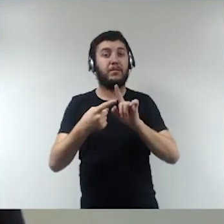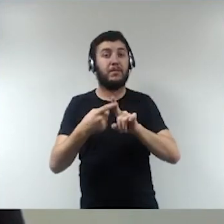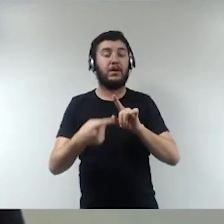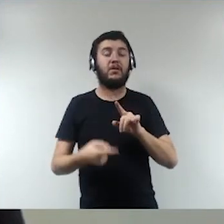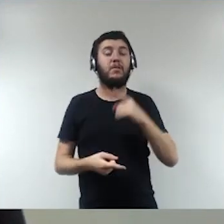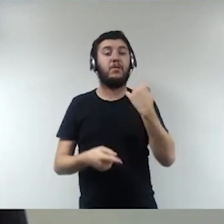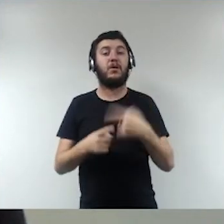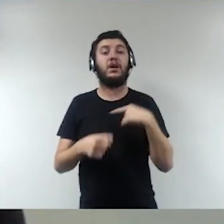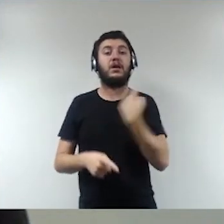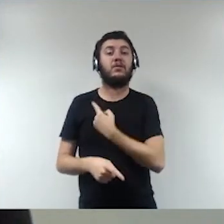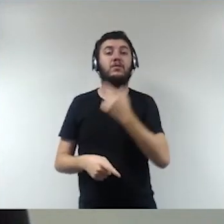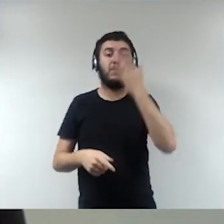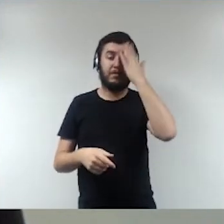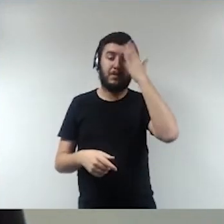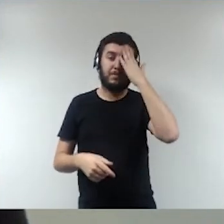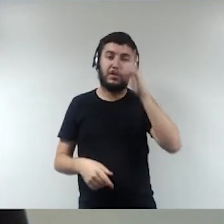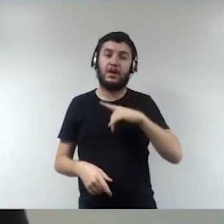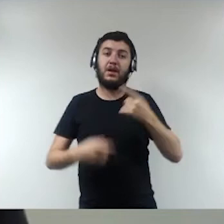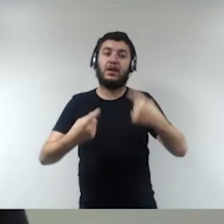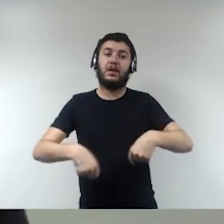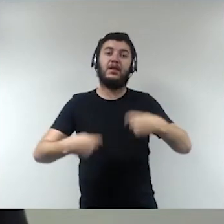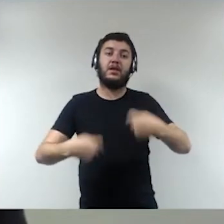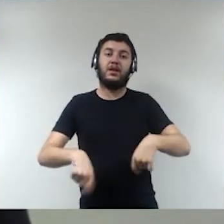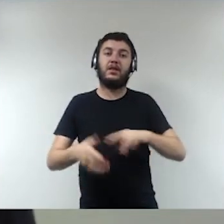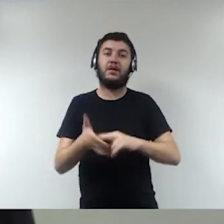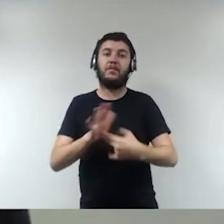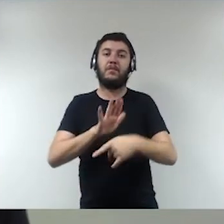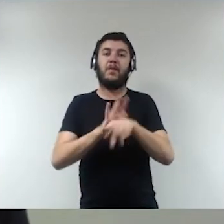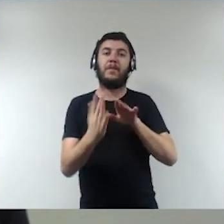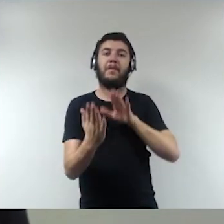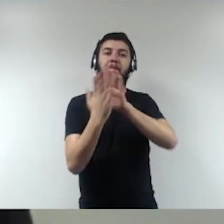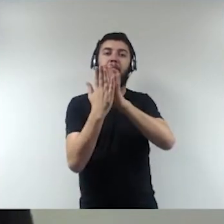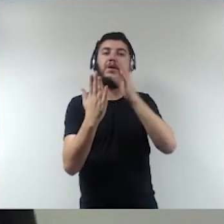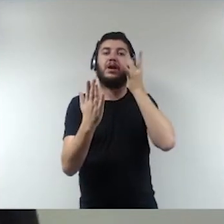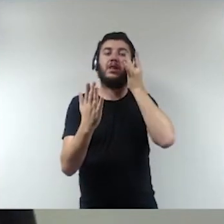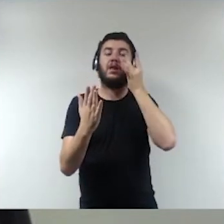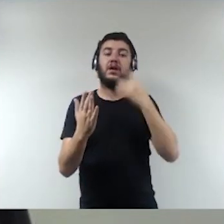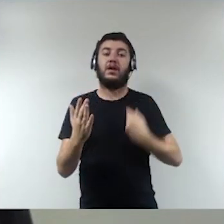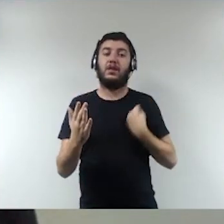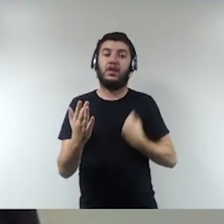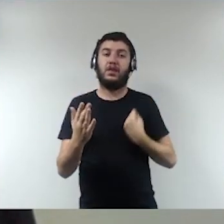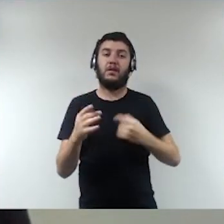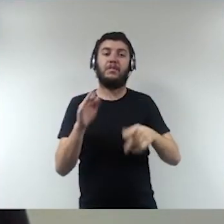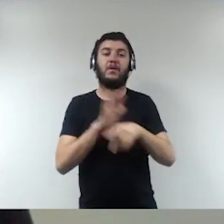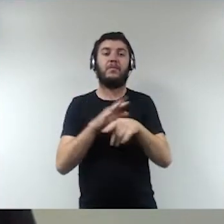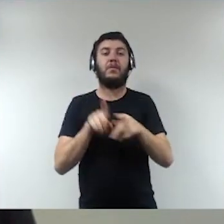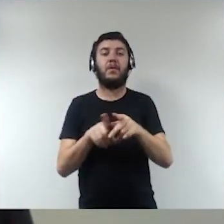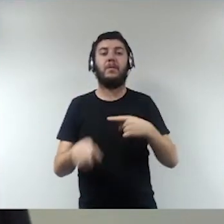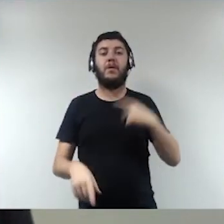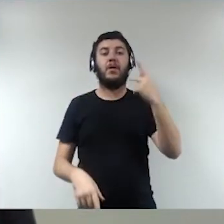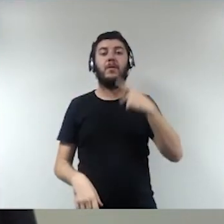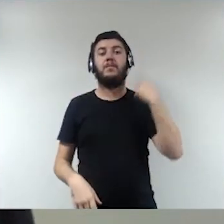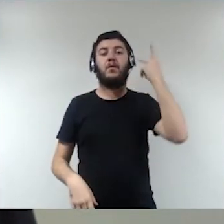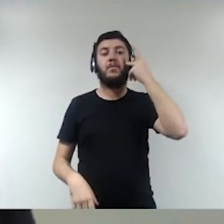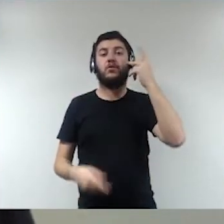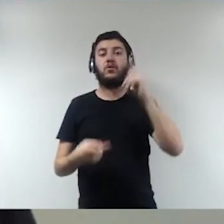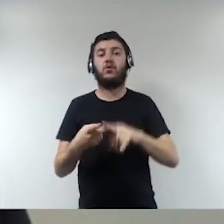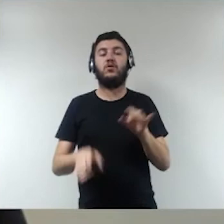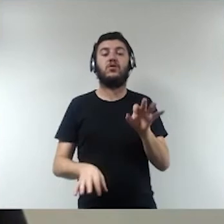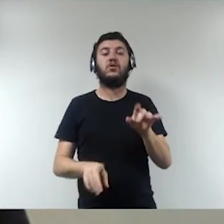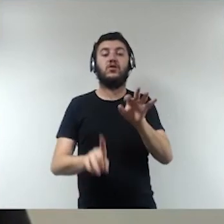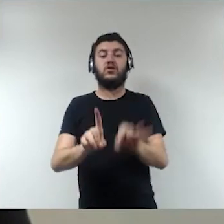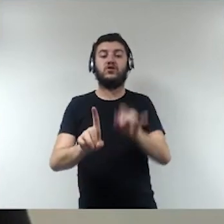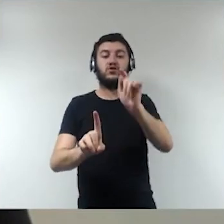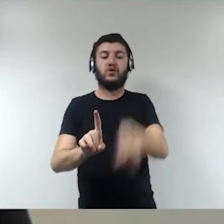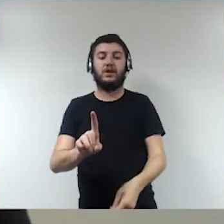por conta dessa necessidade da presença física do promotor, do juiz, na comarca e na unidade